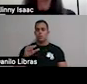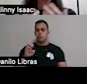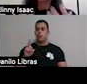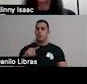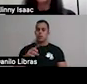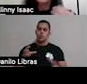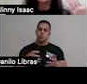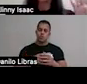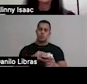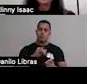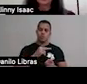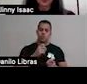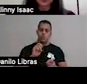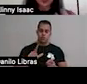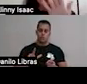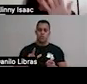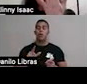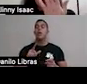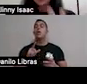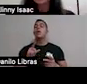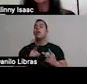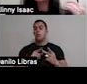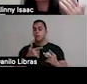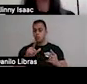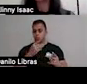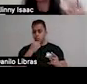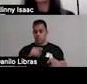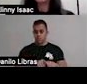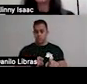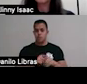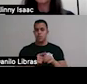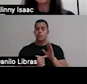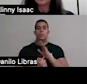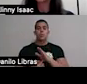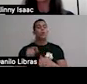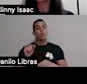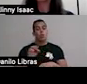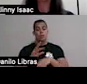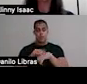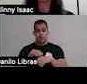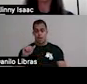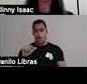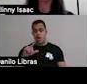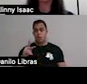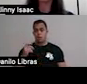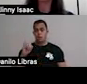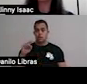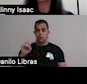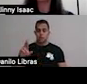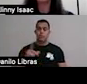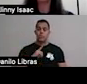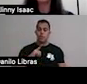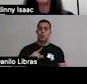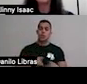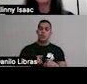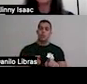mostrou que em tecidos corticais pós-morte de indivíduos diagnosticados com a doença de Alzheimer também havia um aumento da